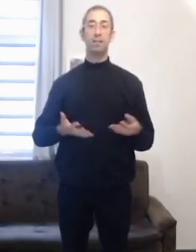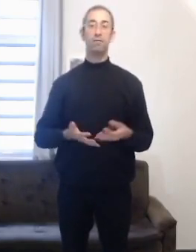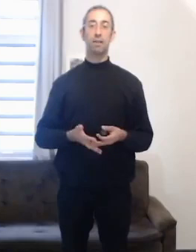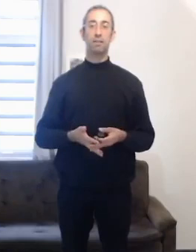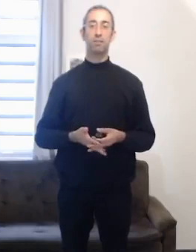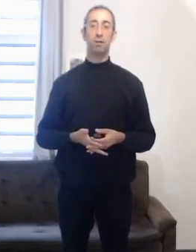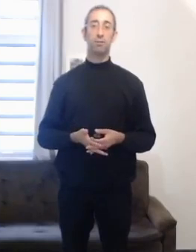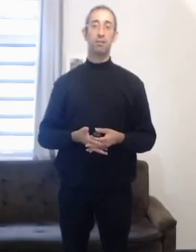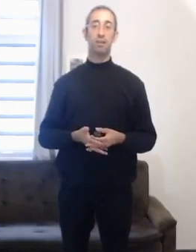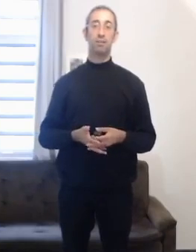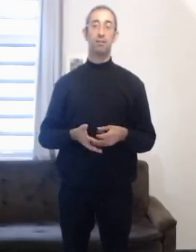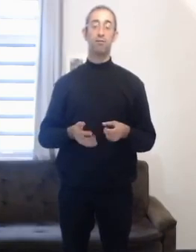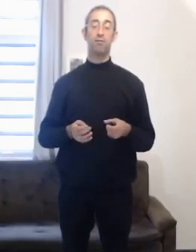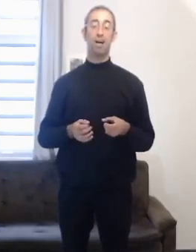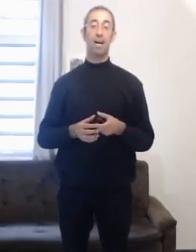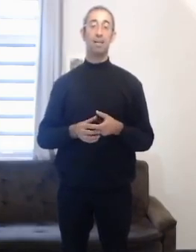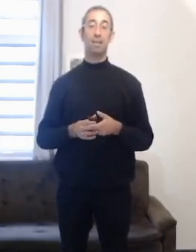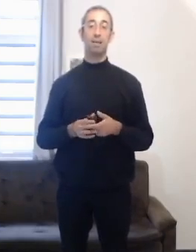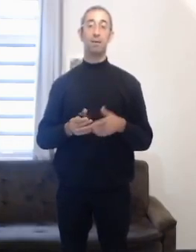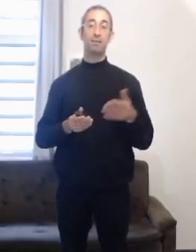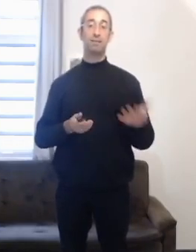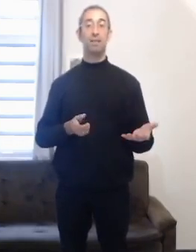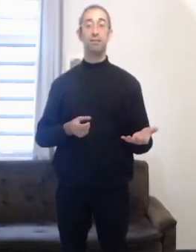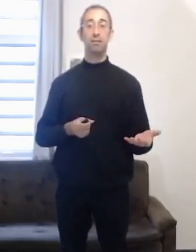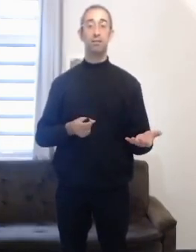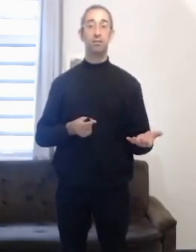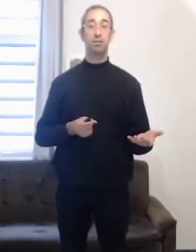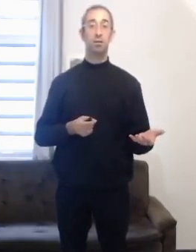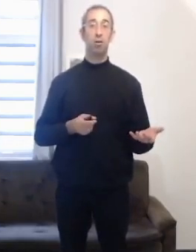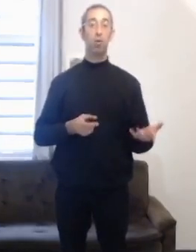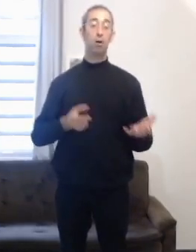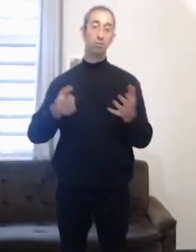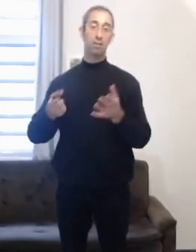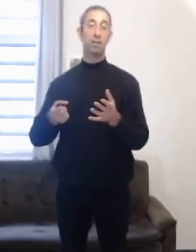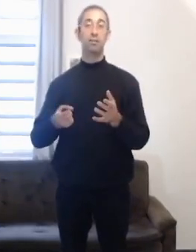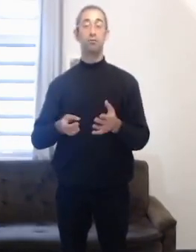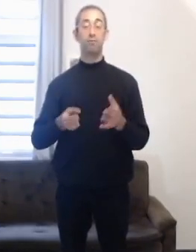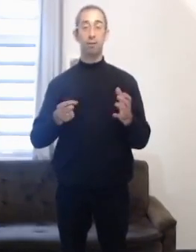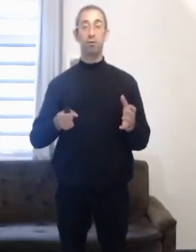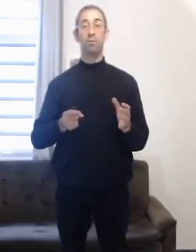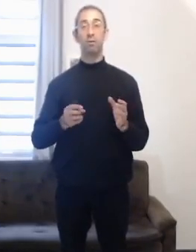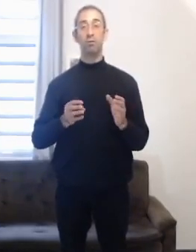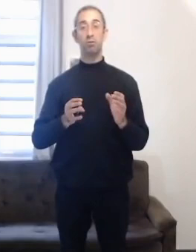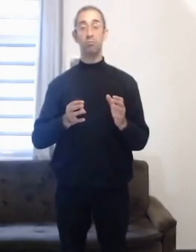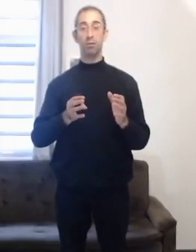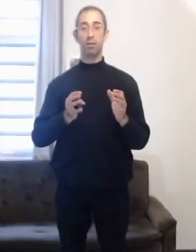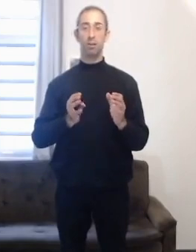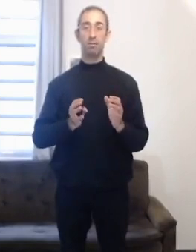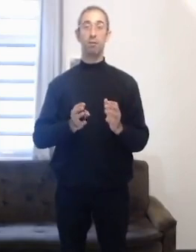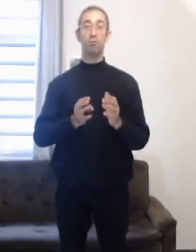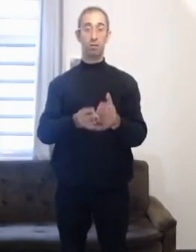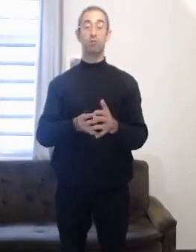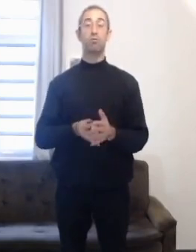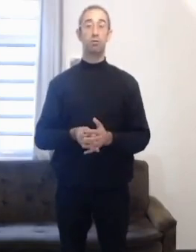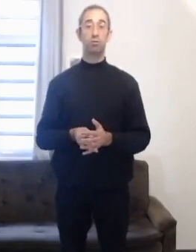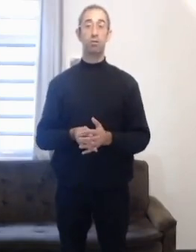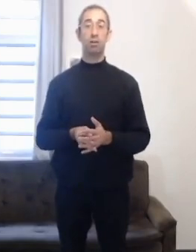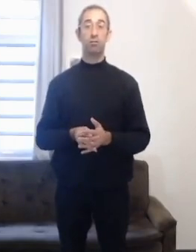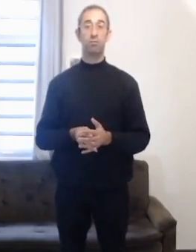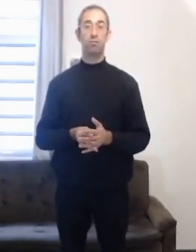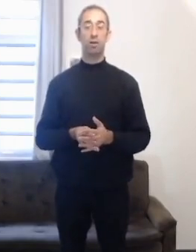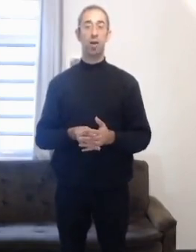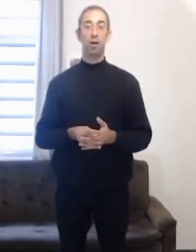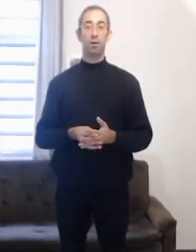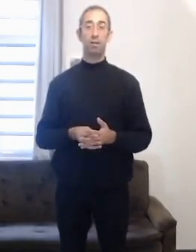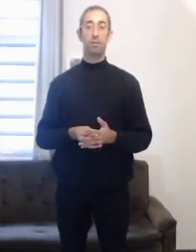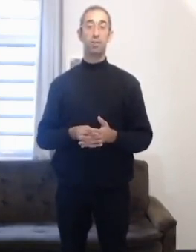O que que significa essas hipóteses? Pode ser assim, vou falar que tem presença ou ausência de um fenômeno de um determinado contexto que eu estou